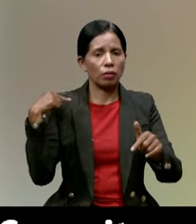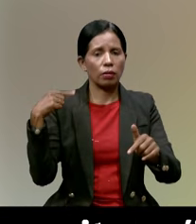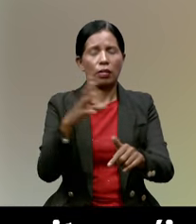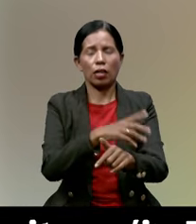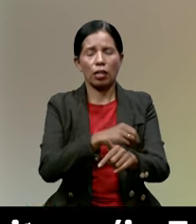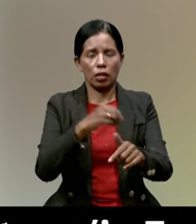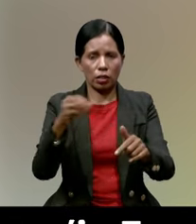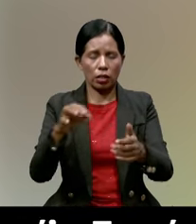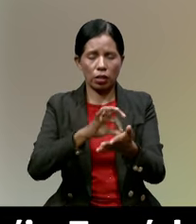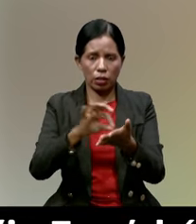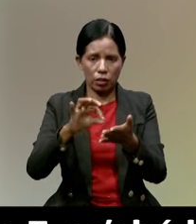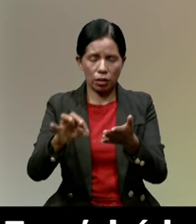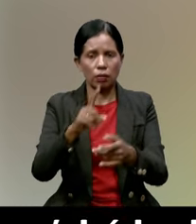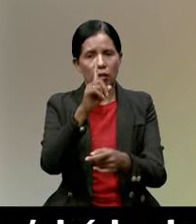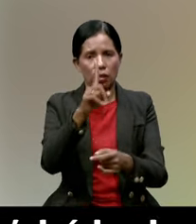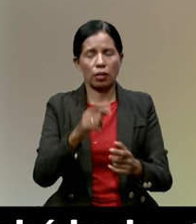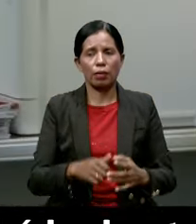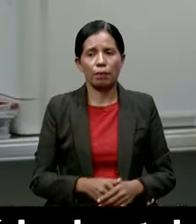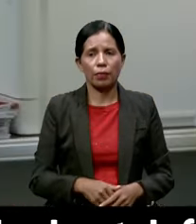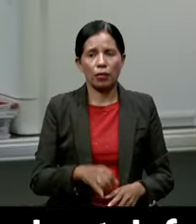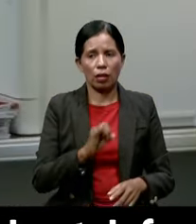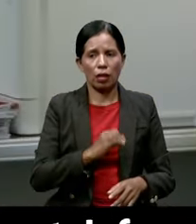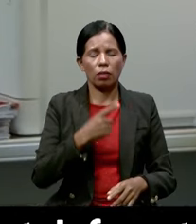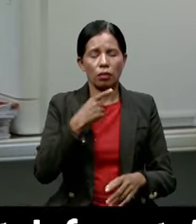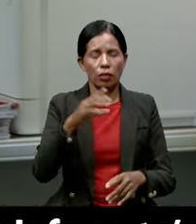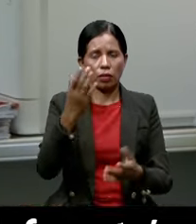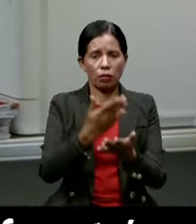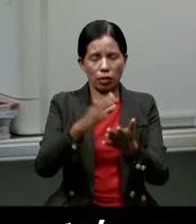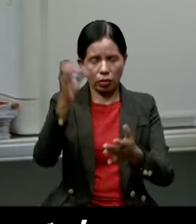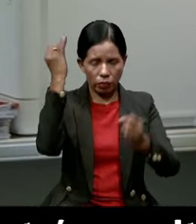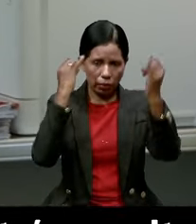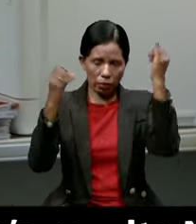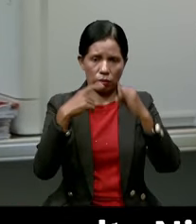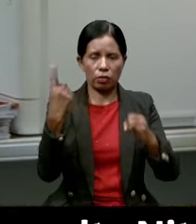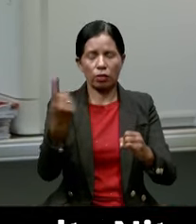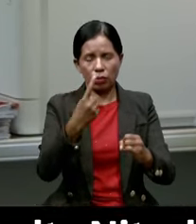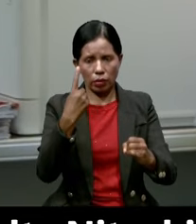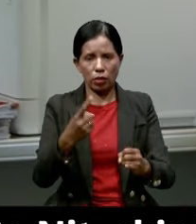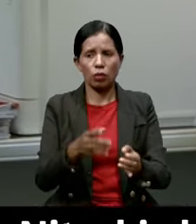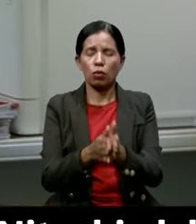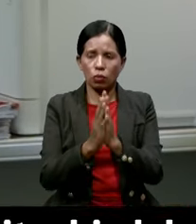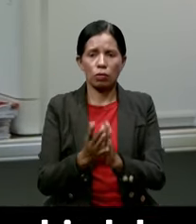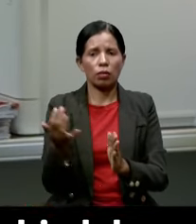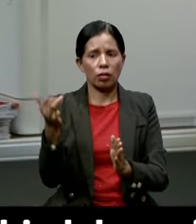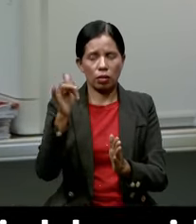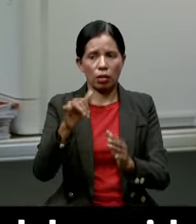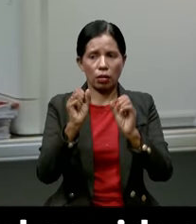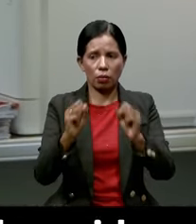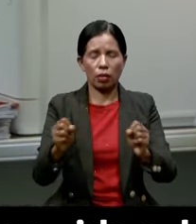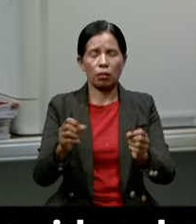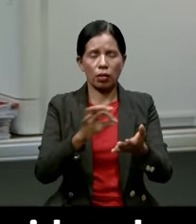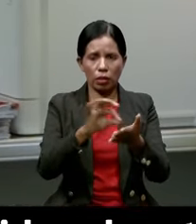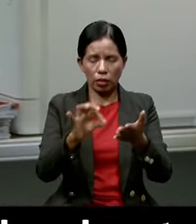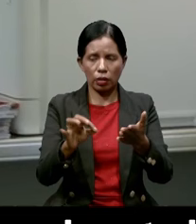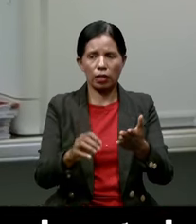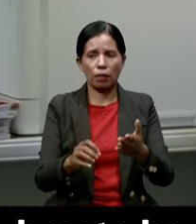recenseamento foi mak ida de hau na fati socializa na fati a socializa na fati husi ba sira par sira bele sira ba registu mas